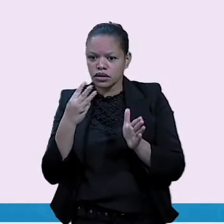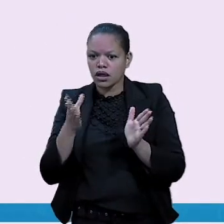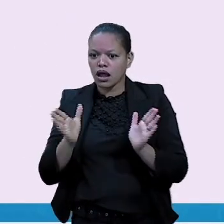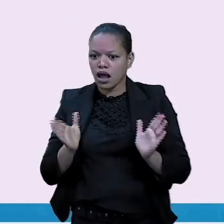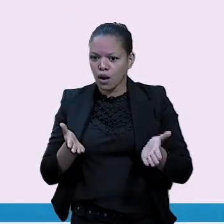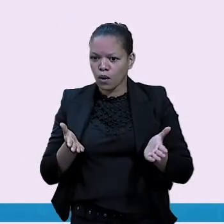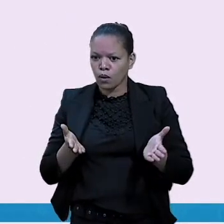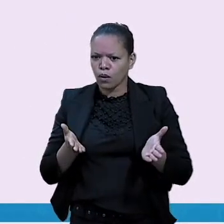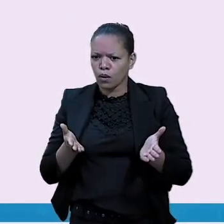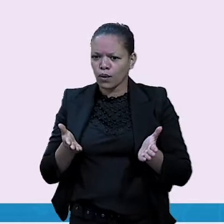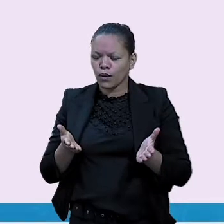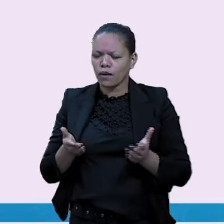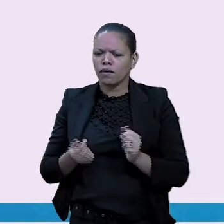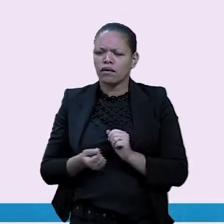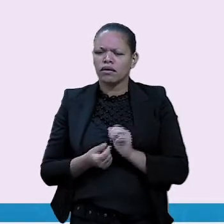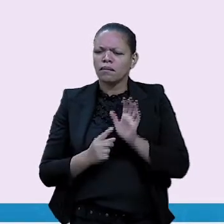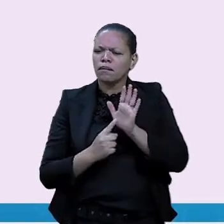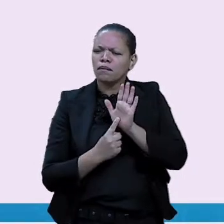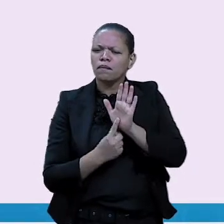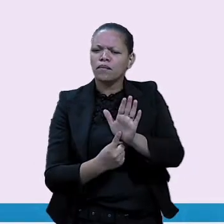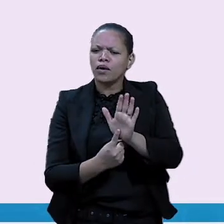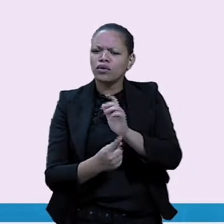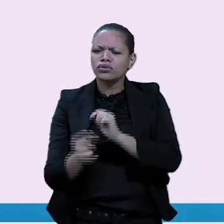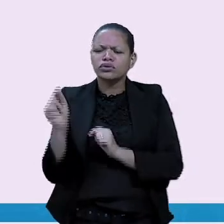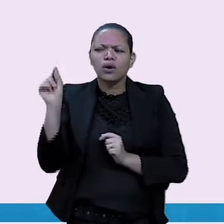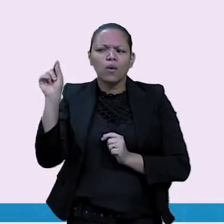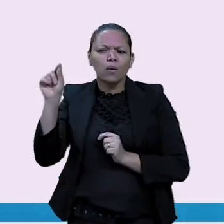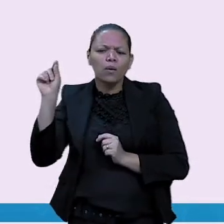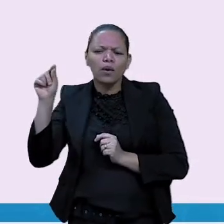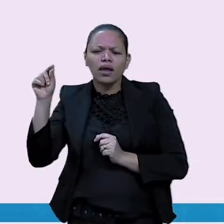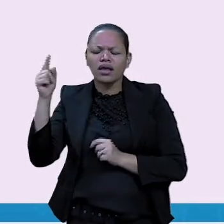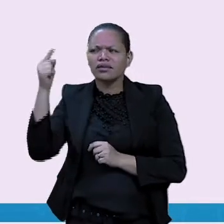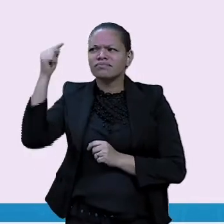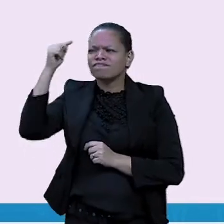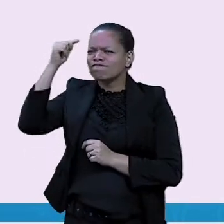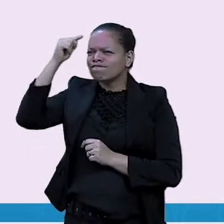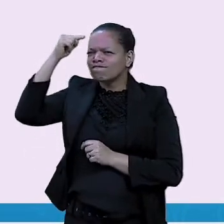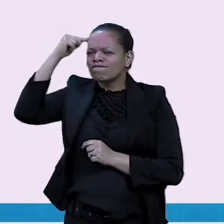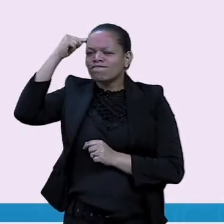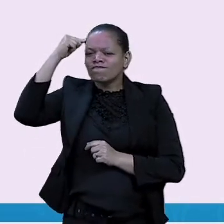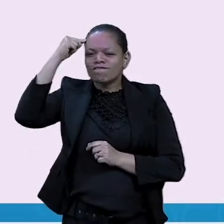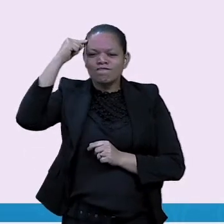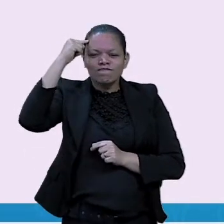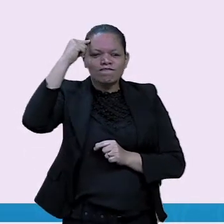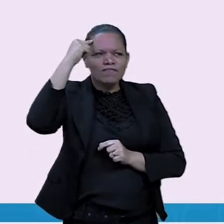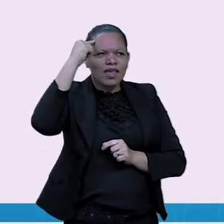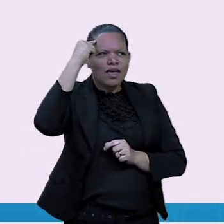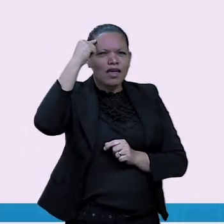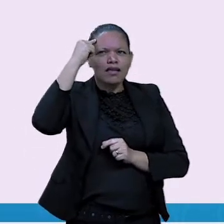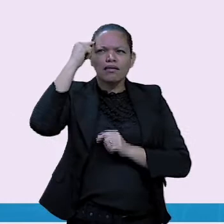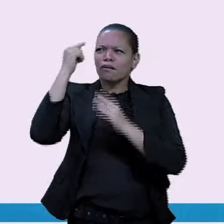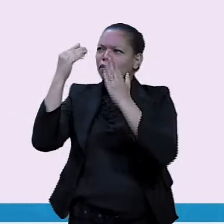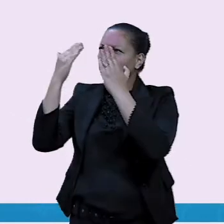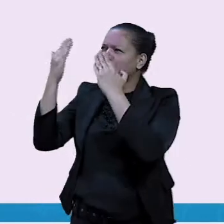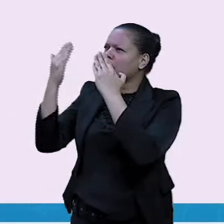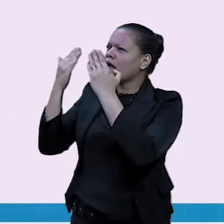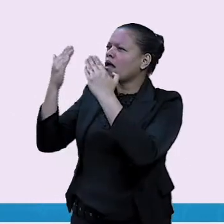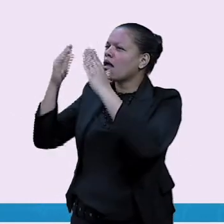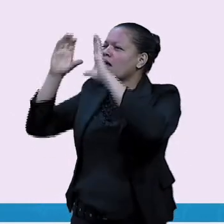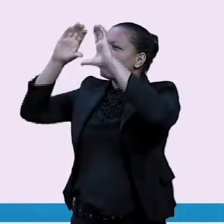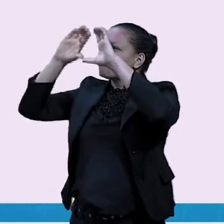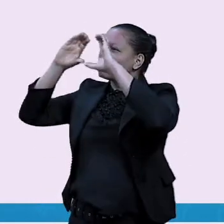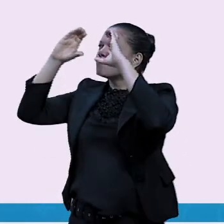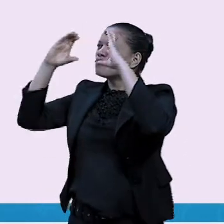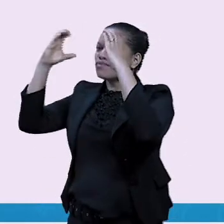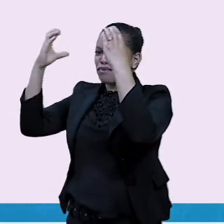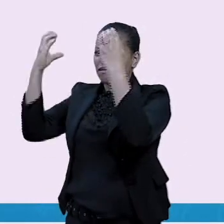de pensamento. Veja que ele está em forma, ó, ele parece uma nuvem, não parece? E tem essas bolinhas aqui,